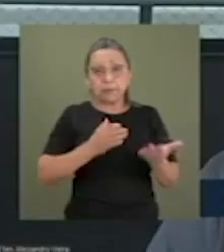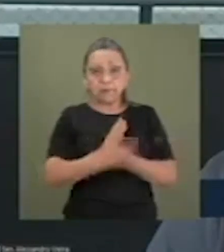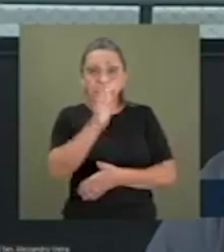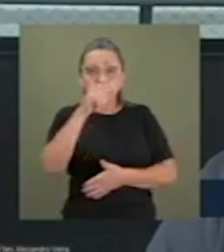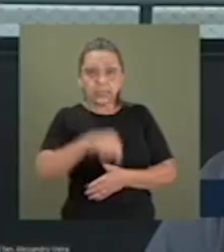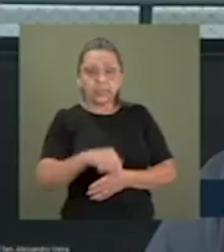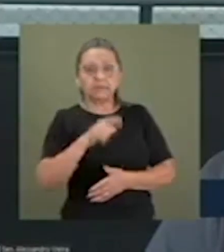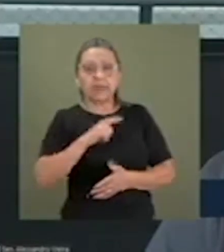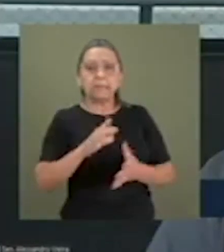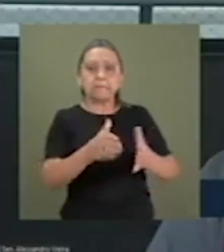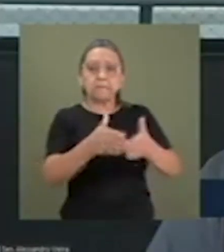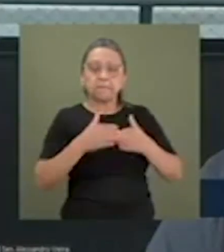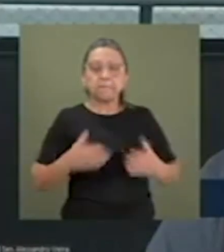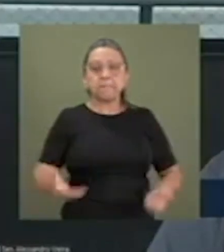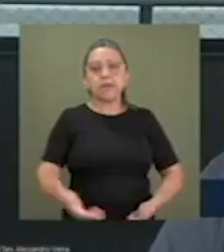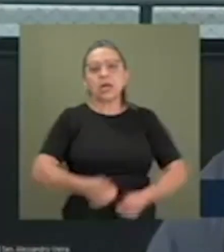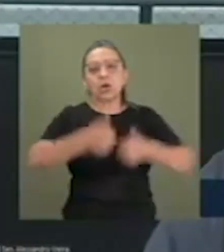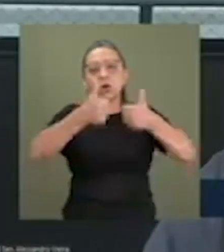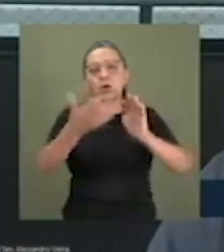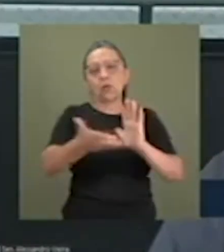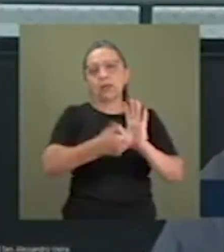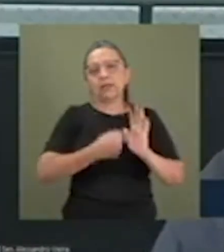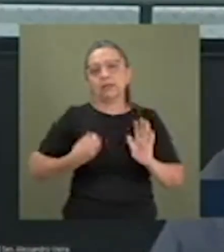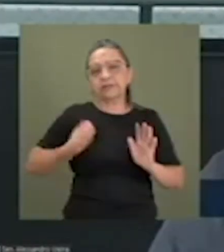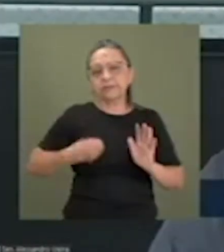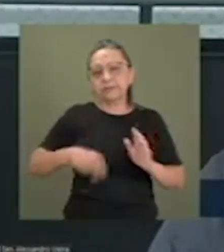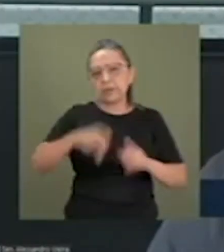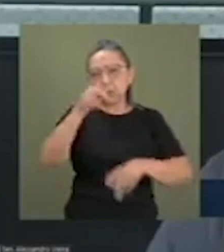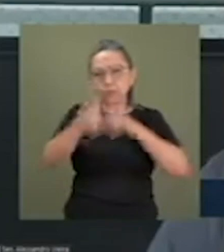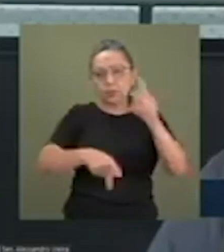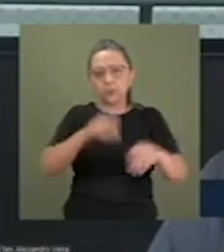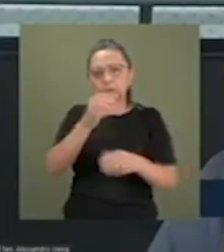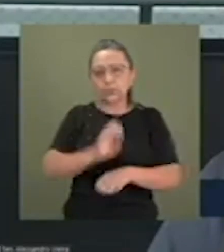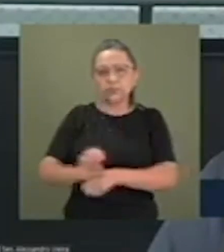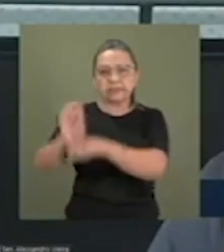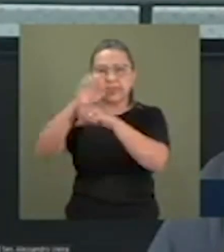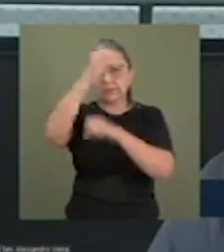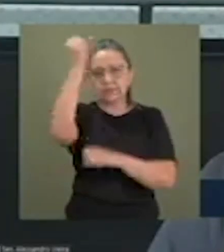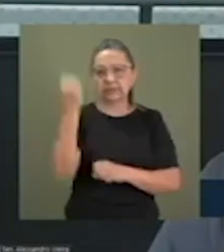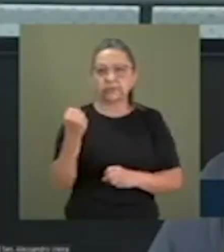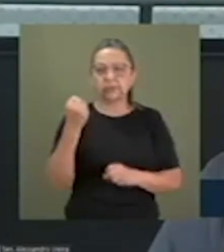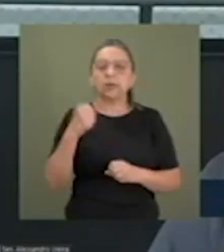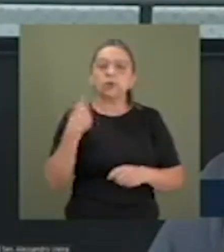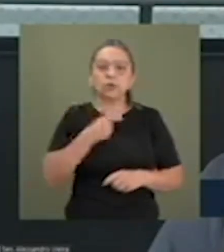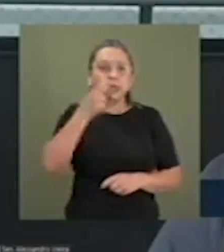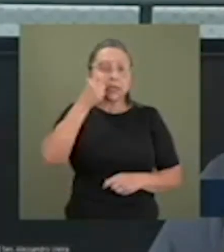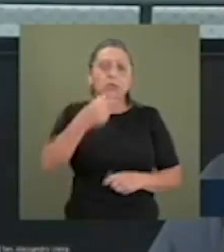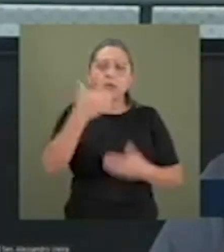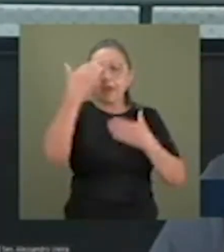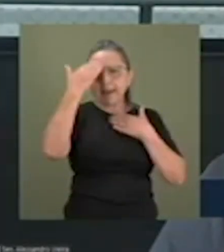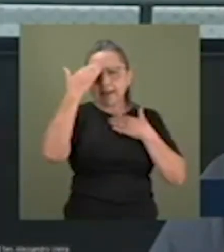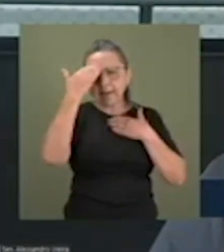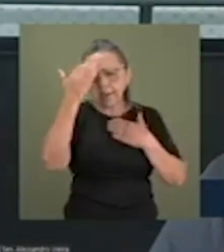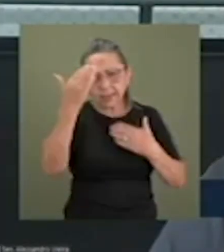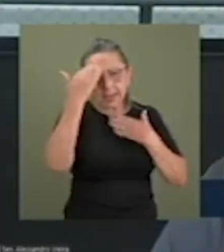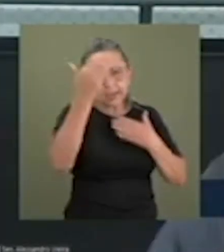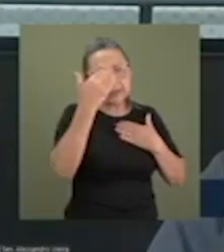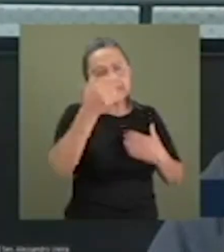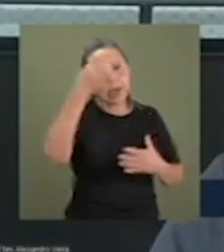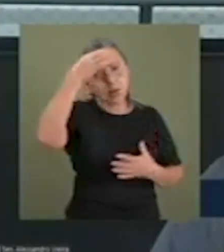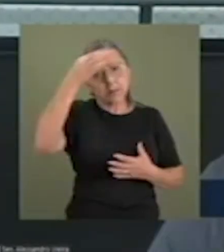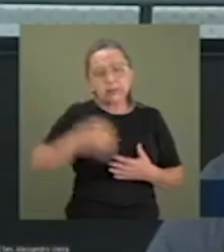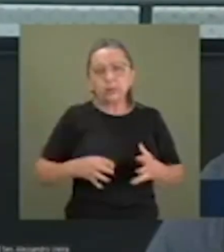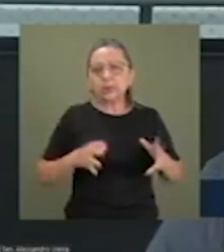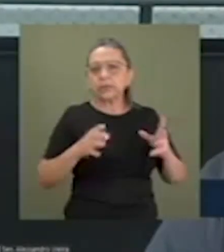célere vai permitir uma melhor qualidade de vida para os sergipanos, no final das contas, todo o nosso interesse. Então, agradeço antecipadamente pela compreensão e aprovação dos